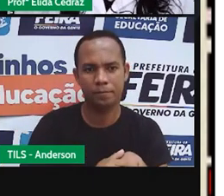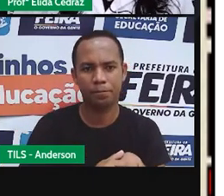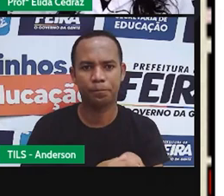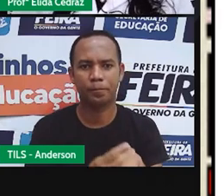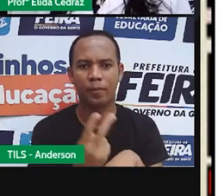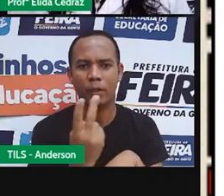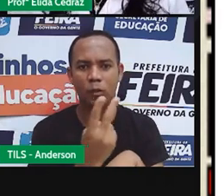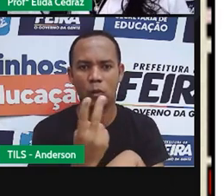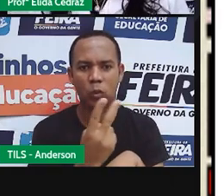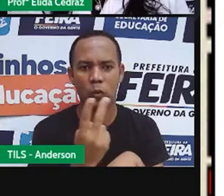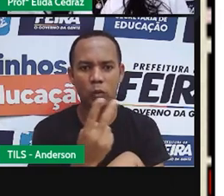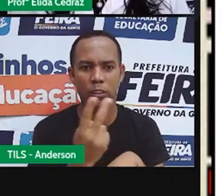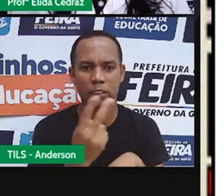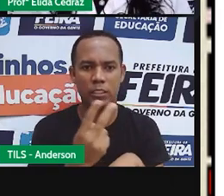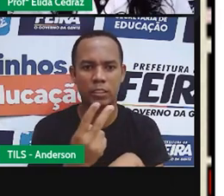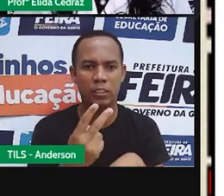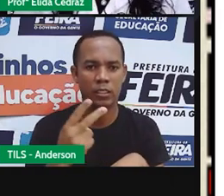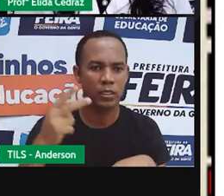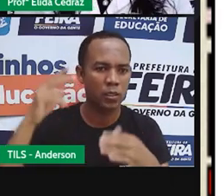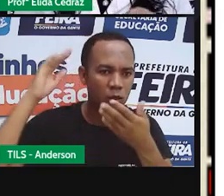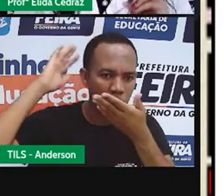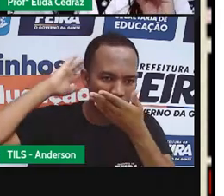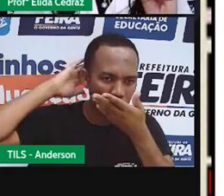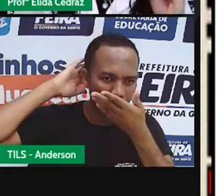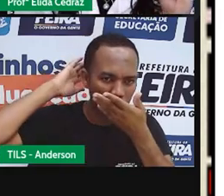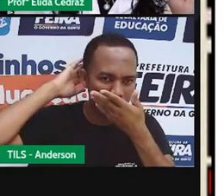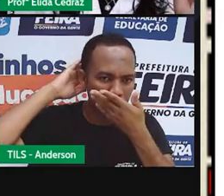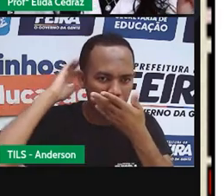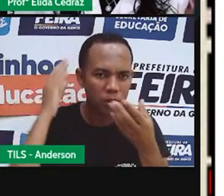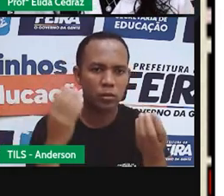Esses dois indígenas, eles